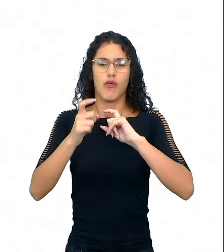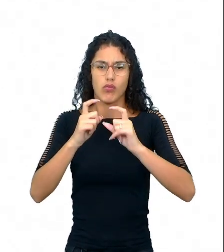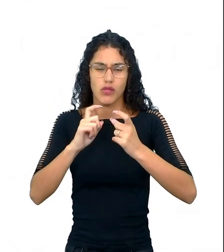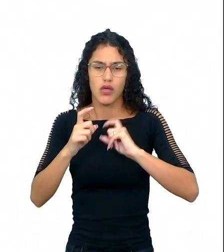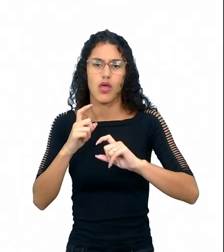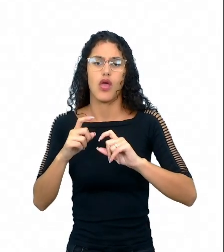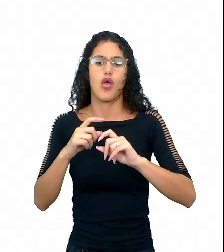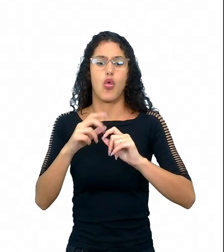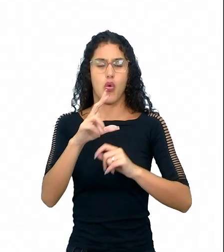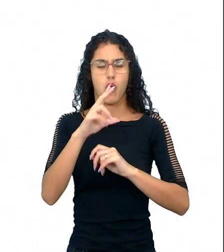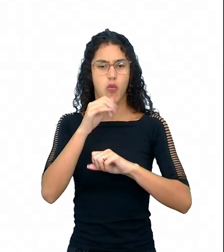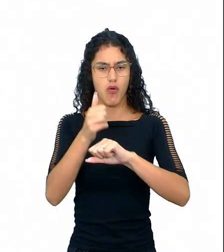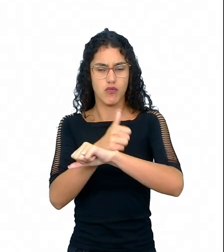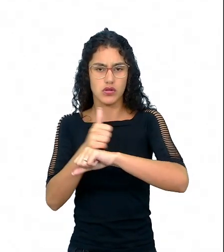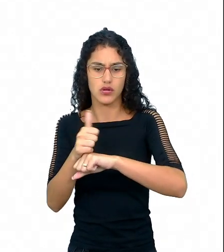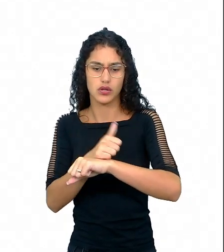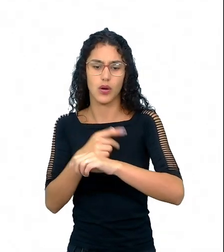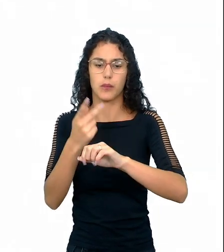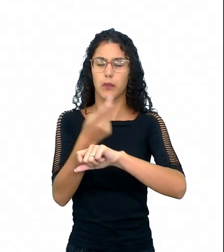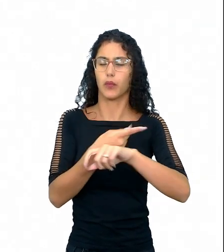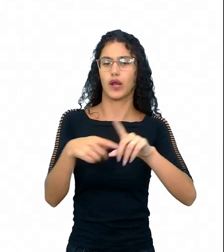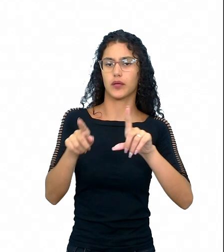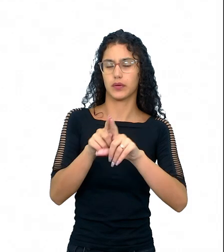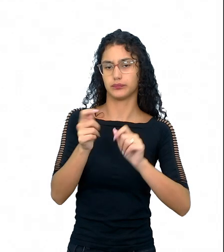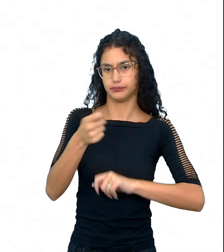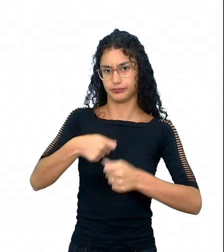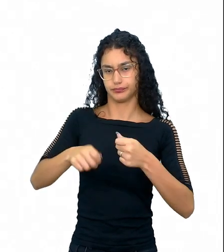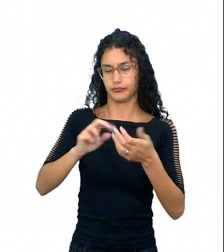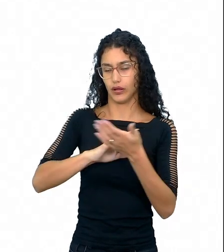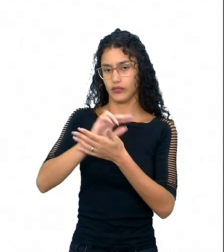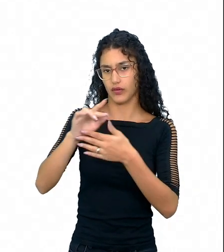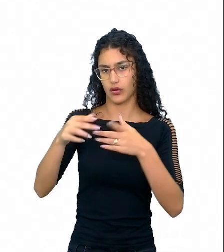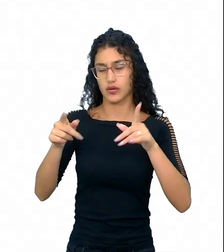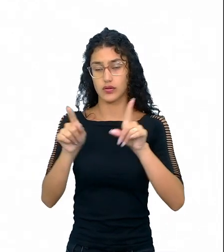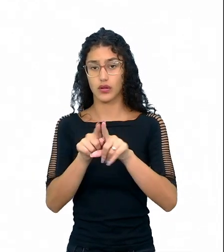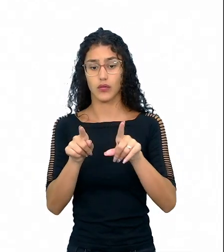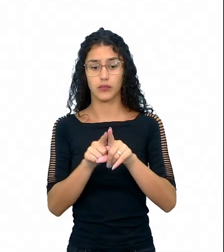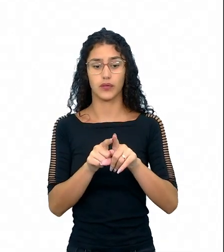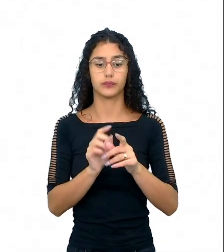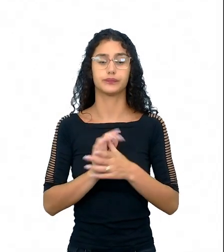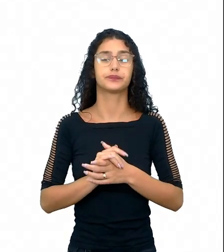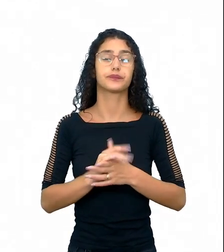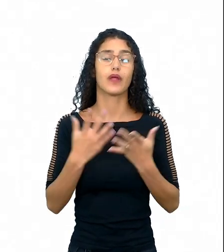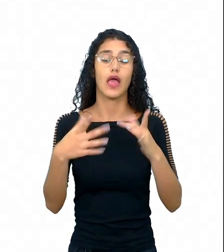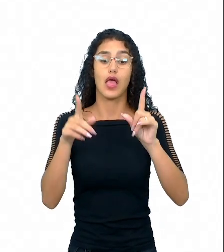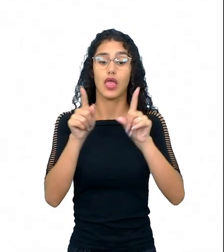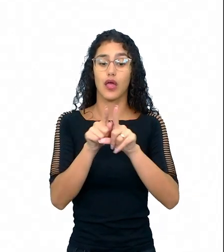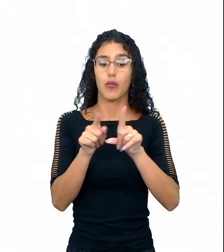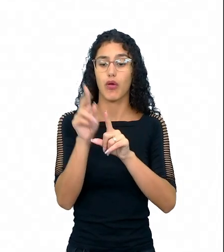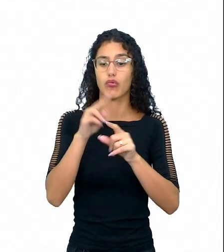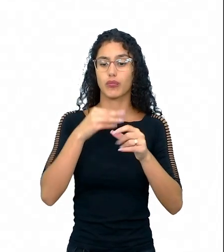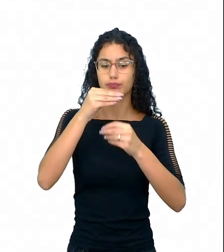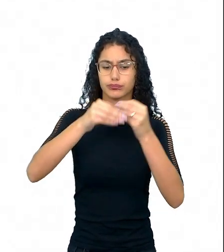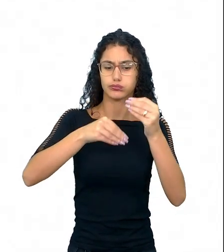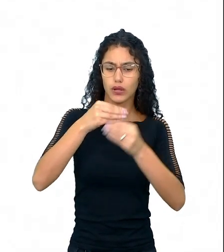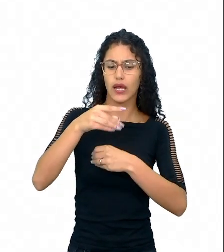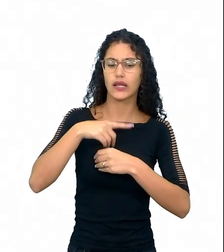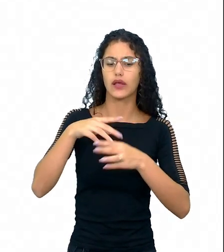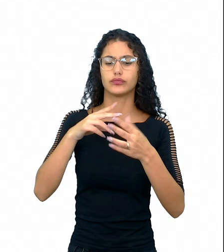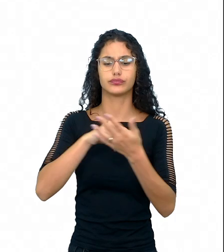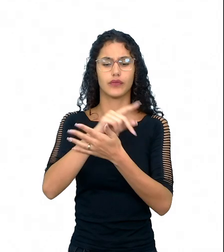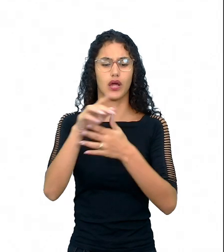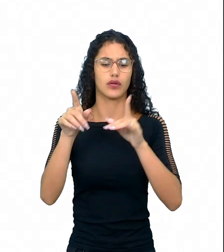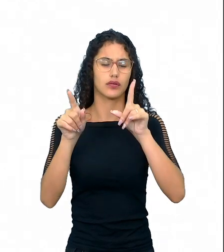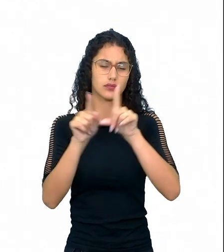entrevistas profissionais para altos cargos administrativos, dentre outros. Há ainda os tipos mistos, além de muitos